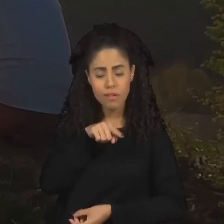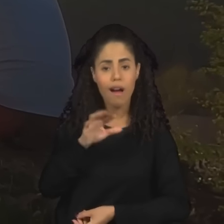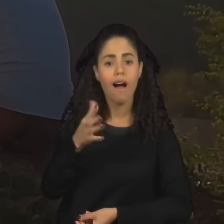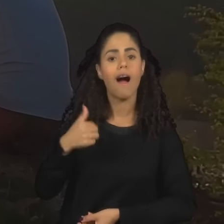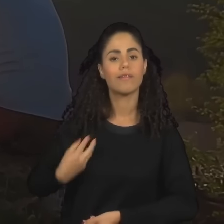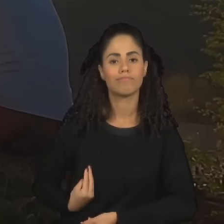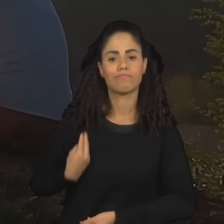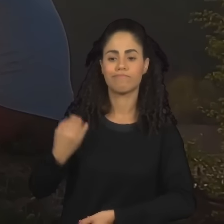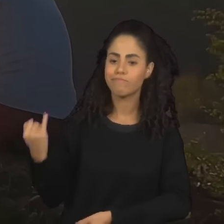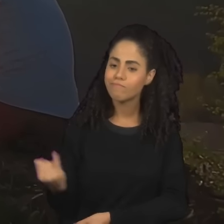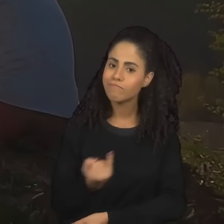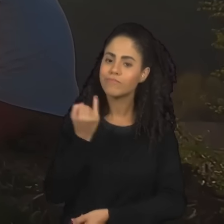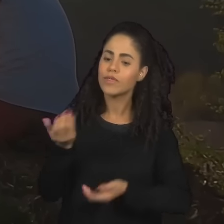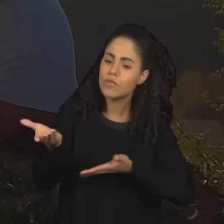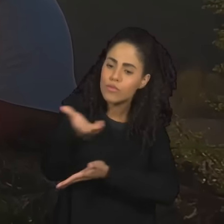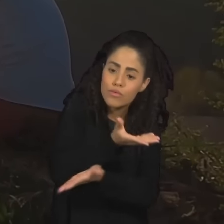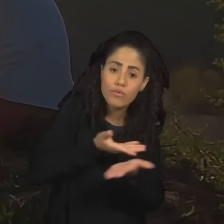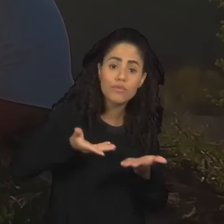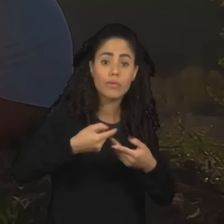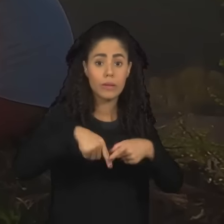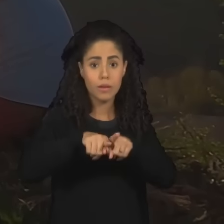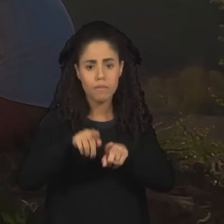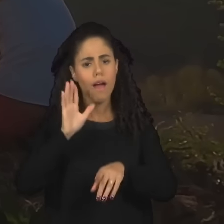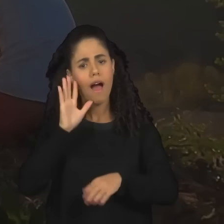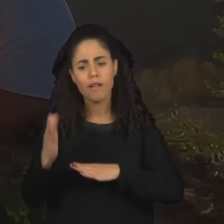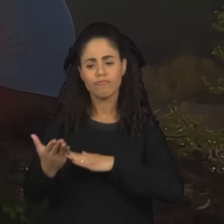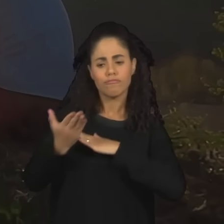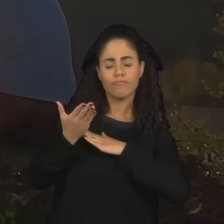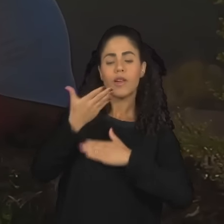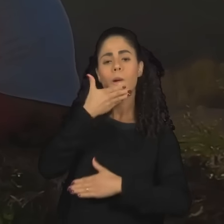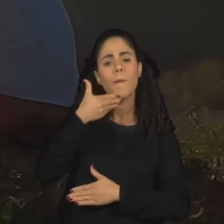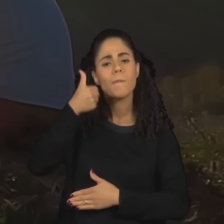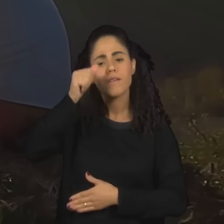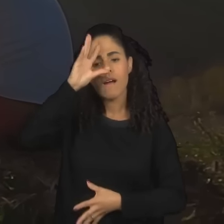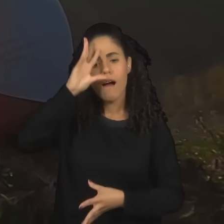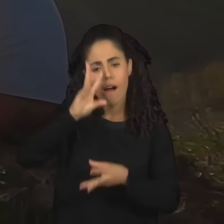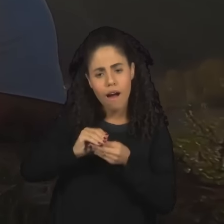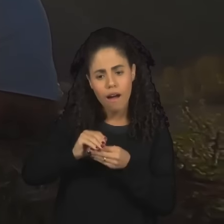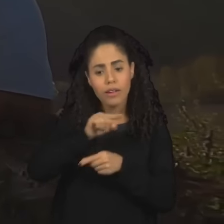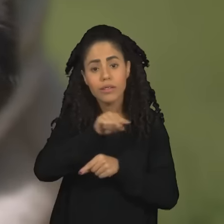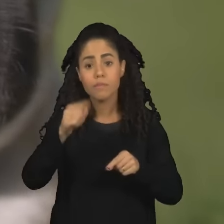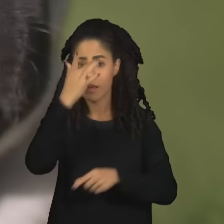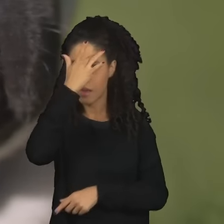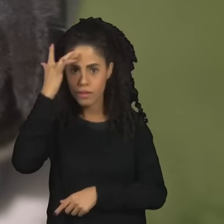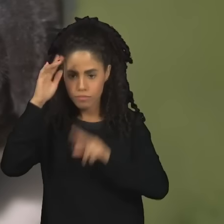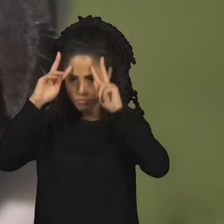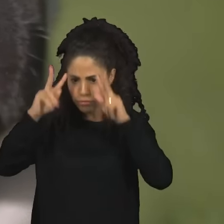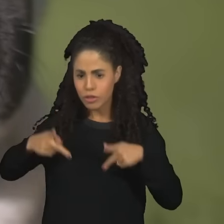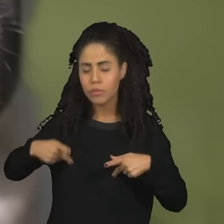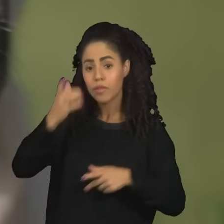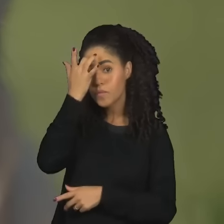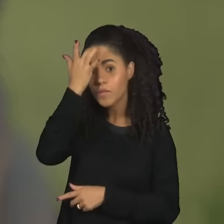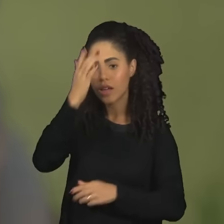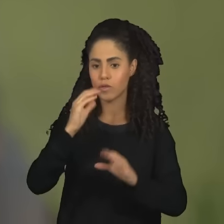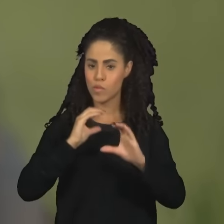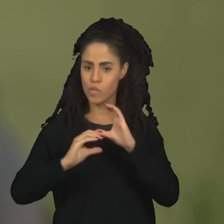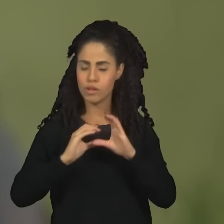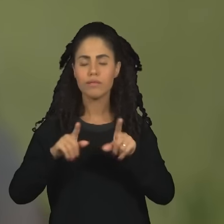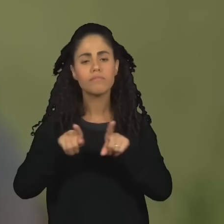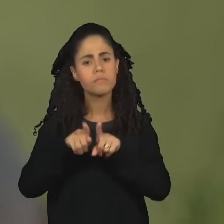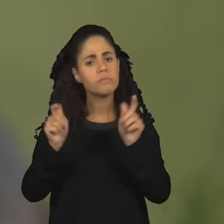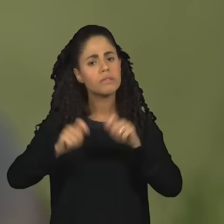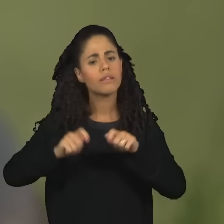nas nossas interações sociais. Ajuda a ter uma melhor compreensão entre as pessoas, facilita a comunicação e